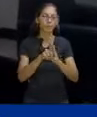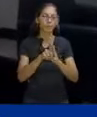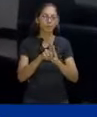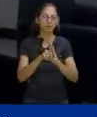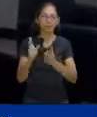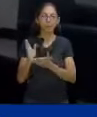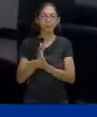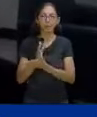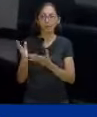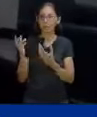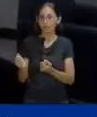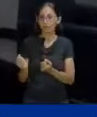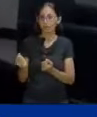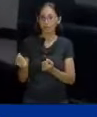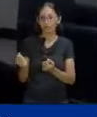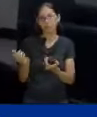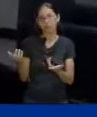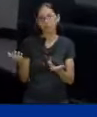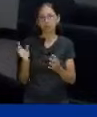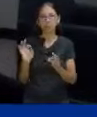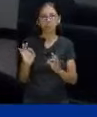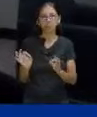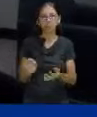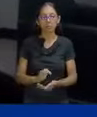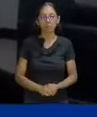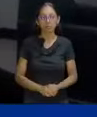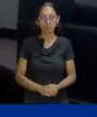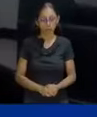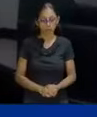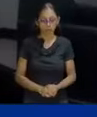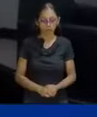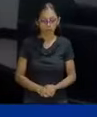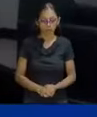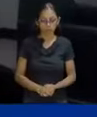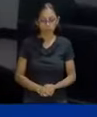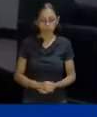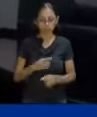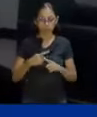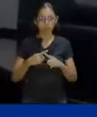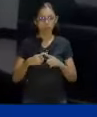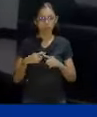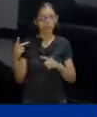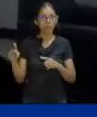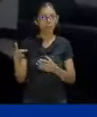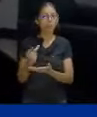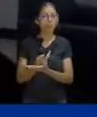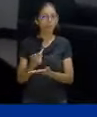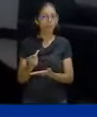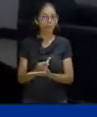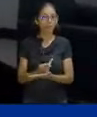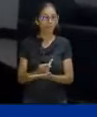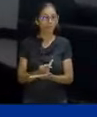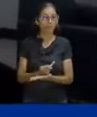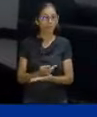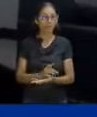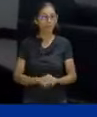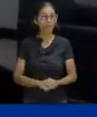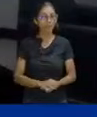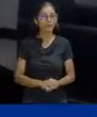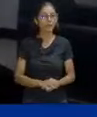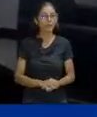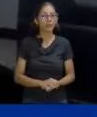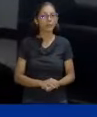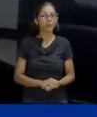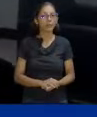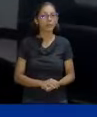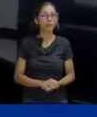umas contas que foram formalmente prestadas de forma a atender a legislação até